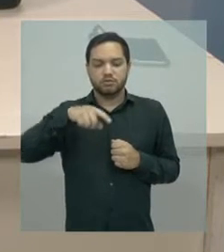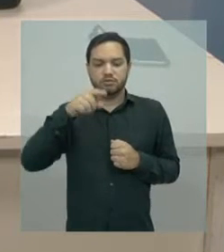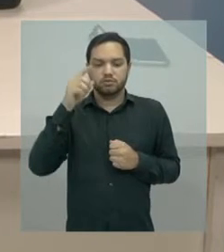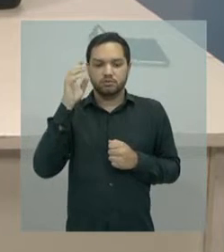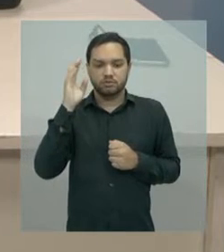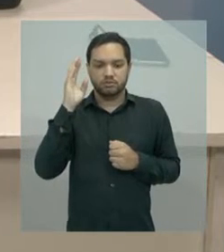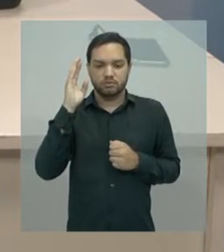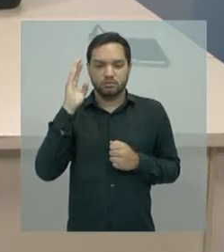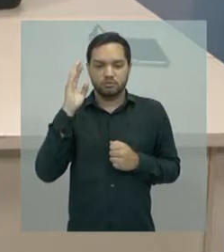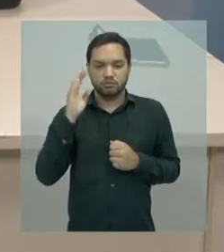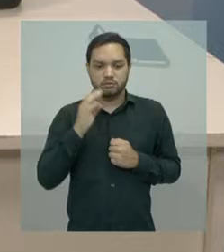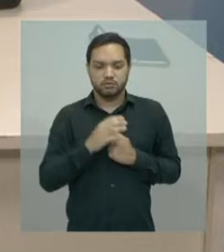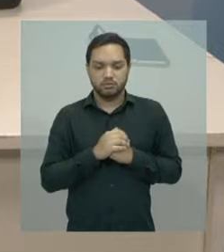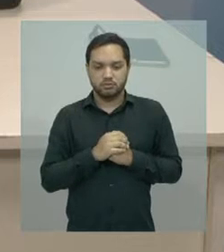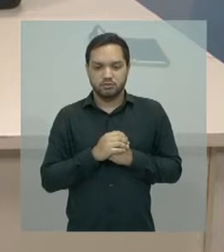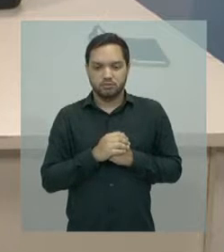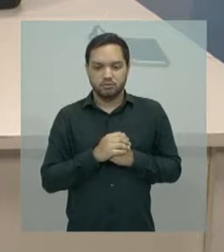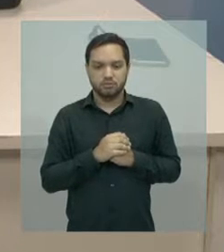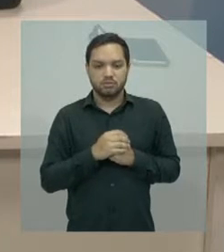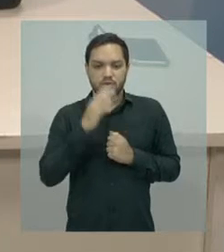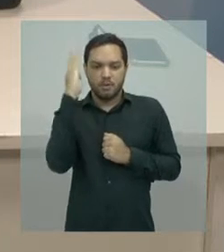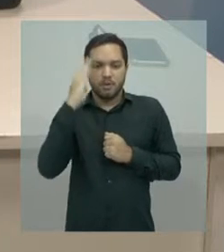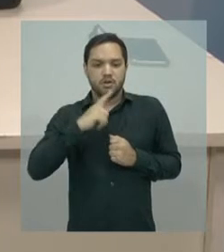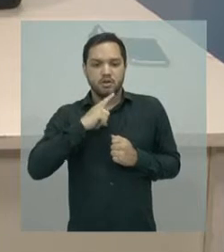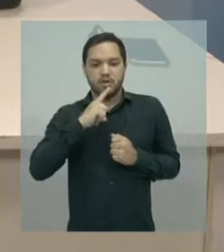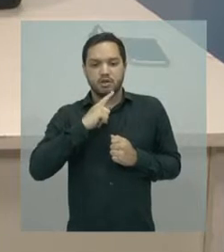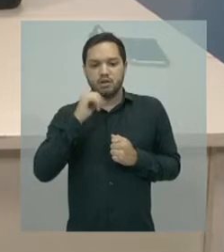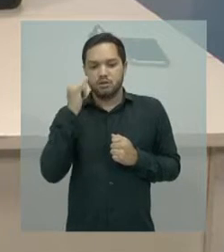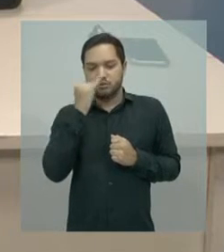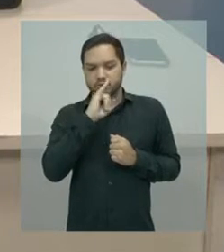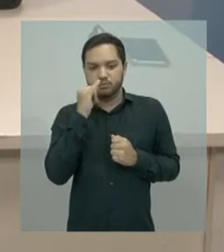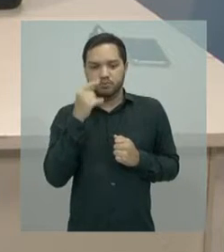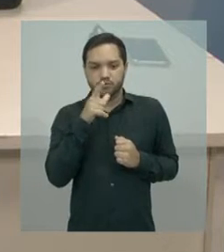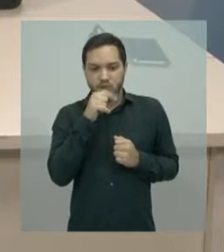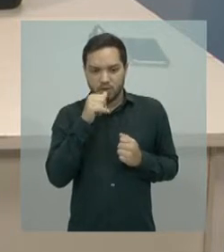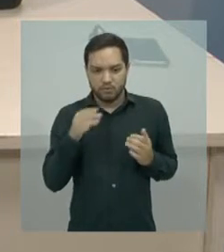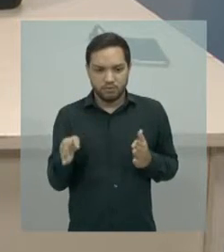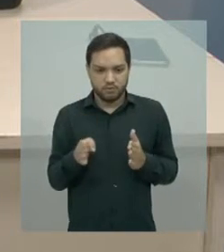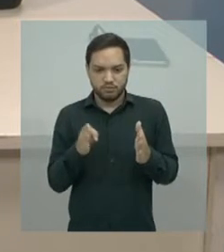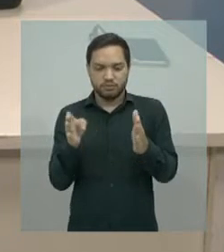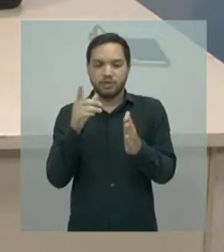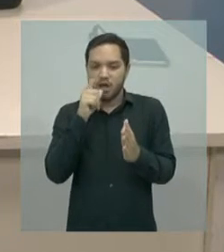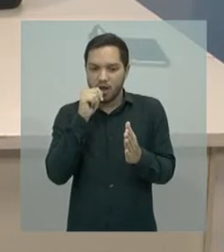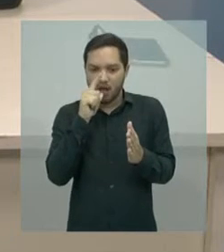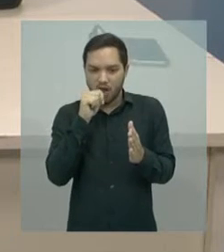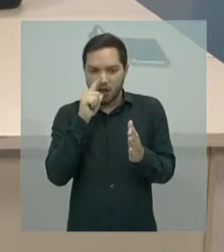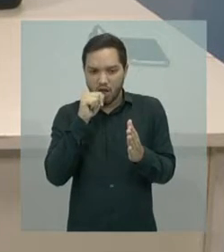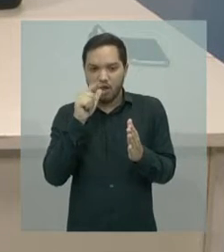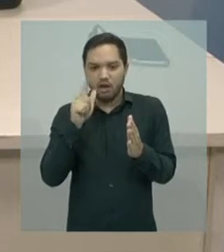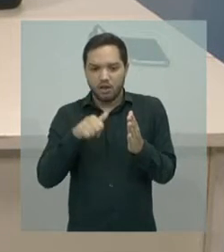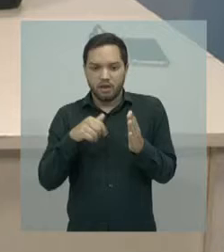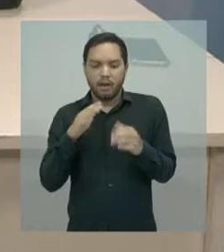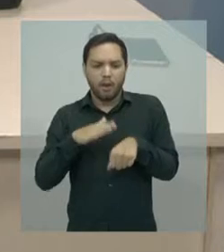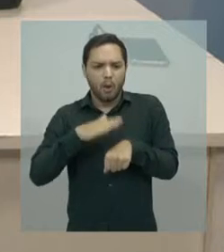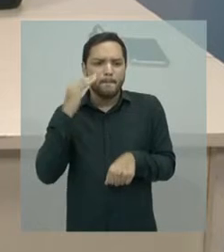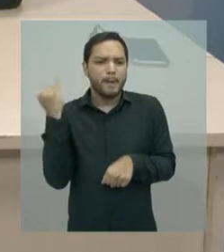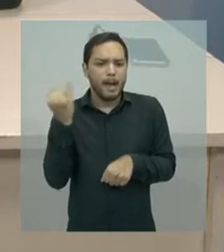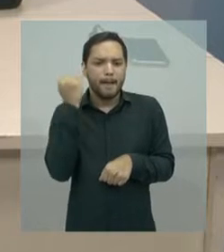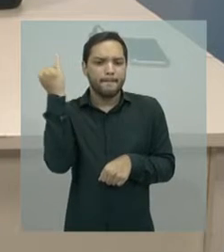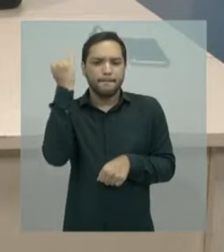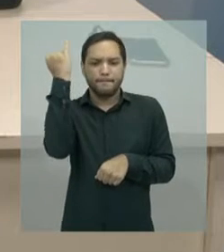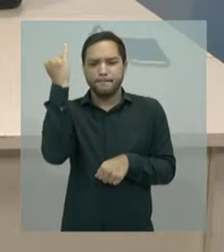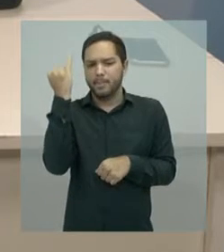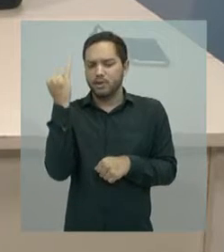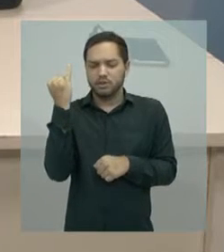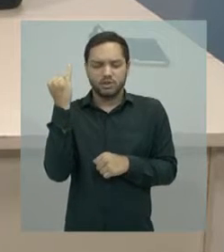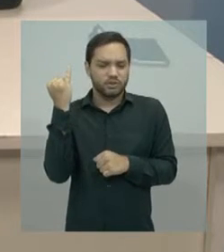que a nossa matriz é hidrelétrica. Isso. Como é que você vai entregar os rios de um país, a água, que é a coisa mais importante daqui a 50 anos, vai